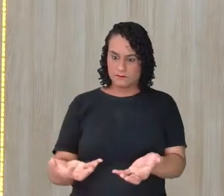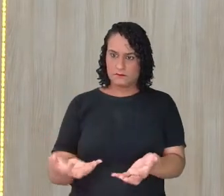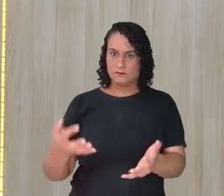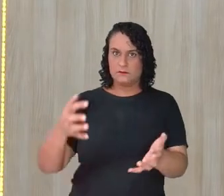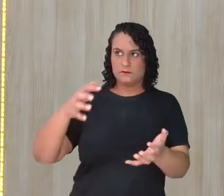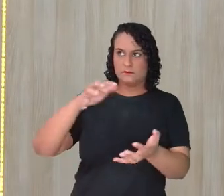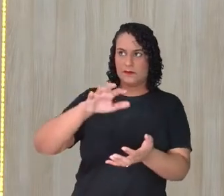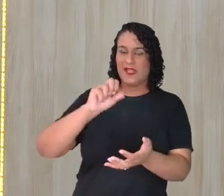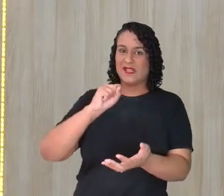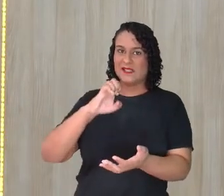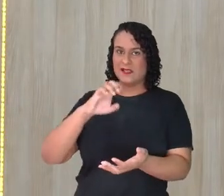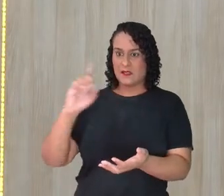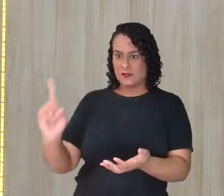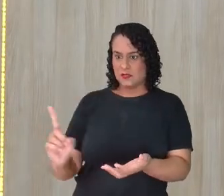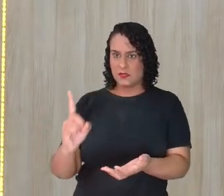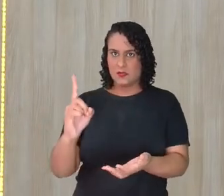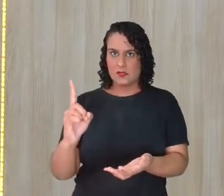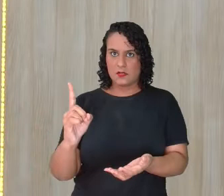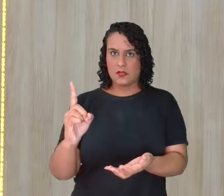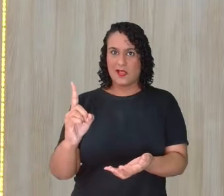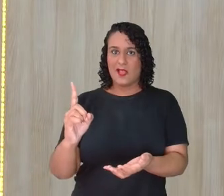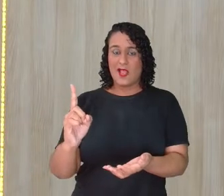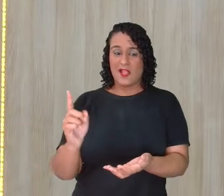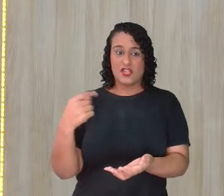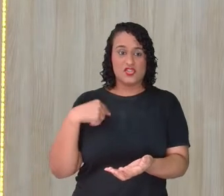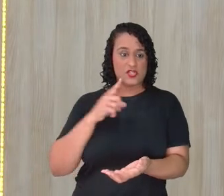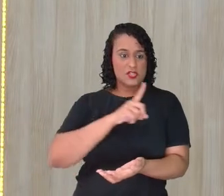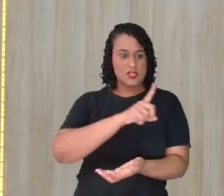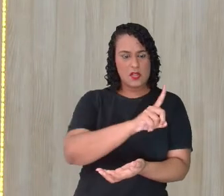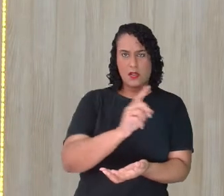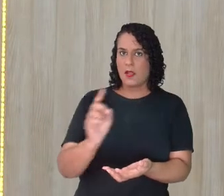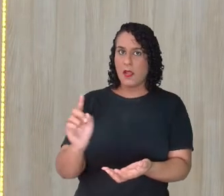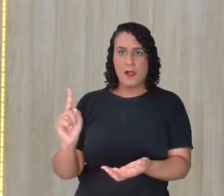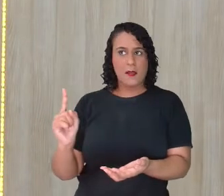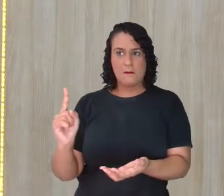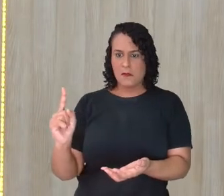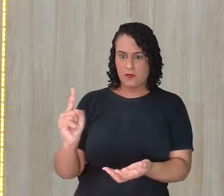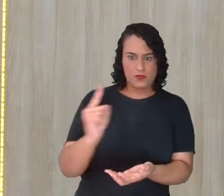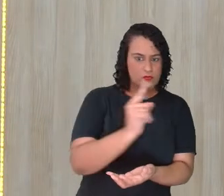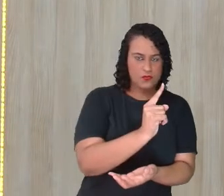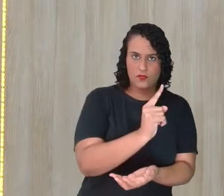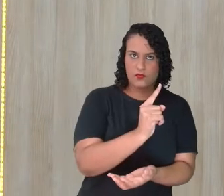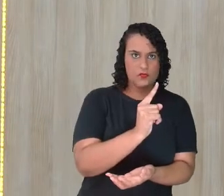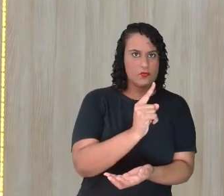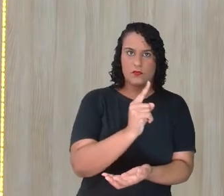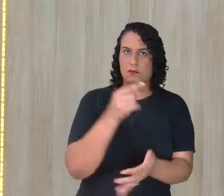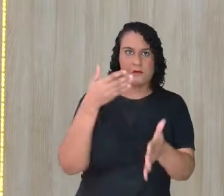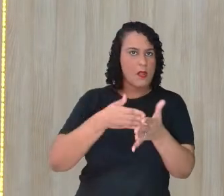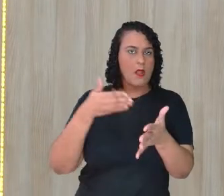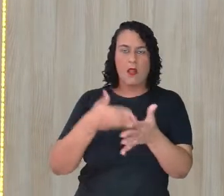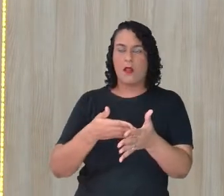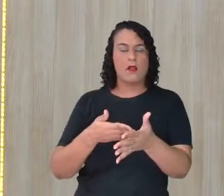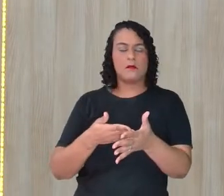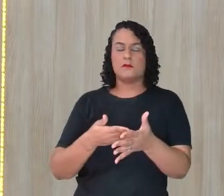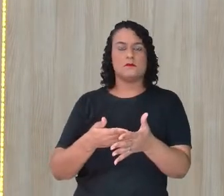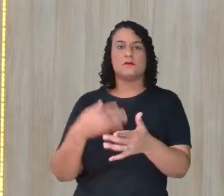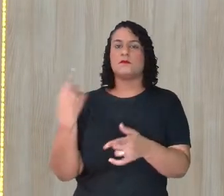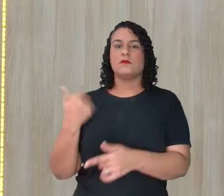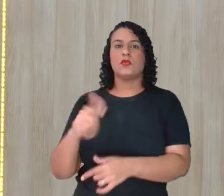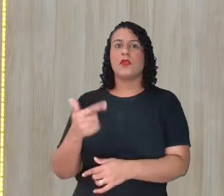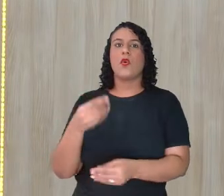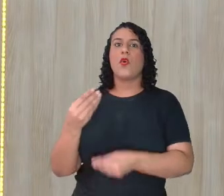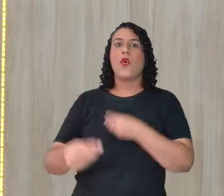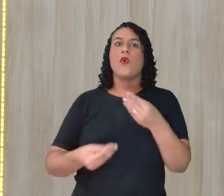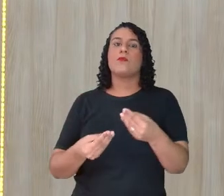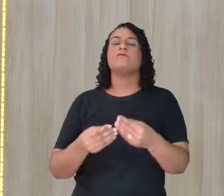aqui e a gente quer chegar nesse ponto, mas a gente não pode vir direto, porque está barrado, né? As rotas de comércio,